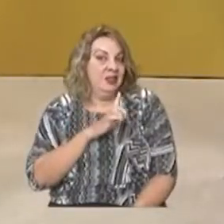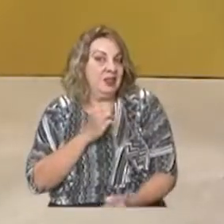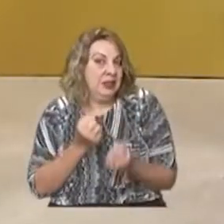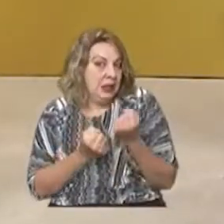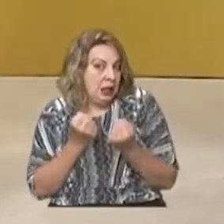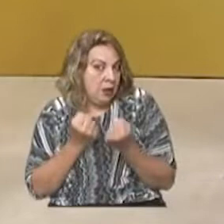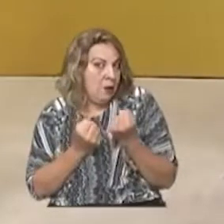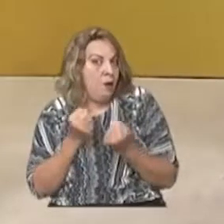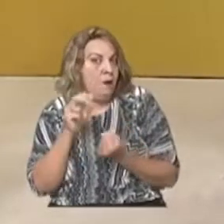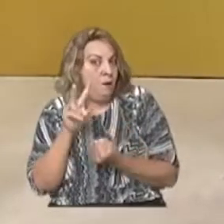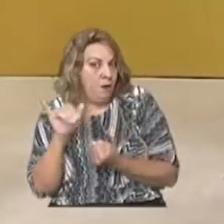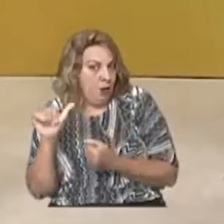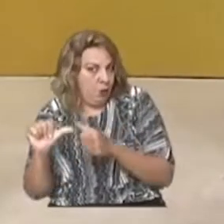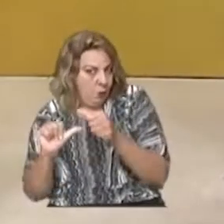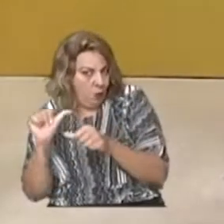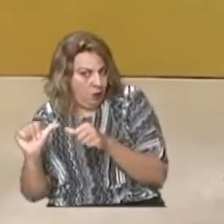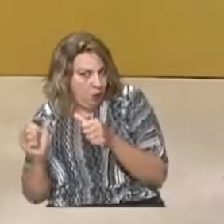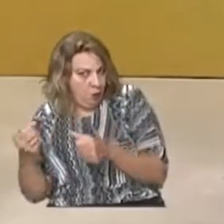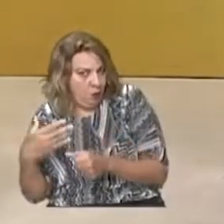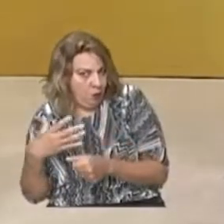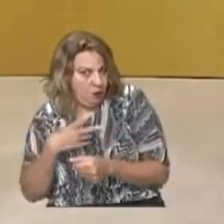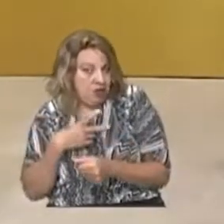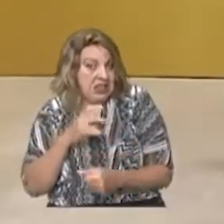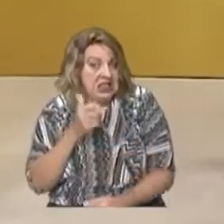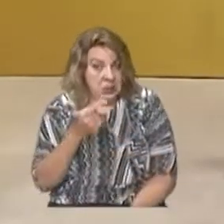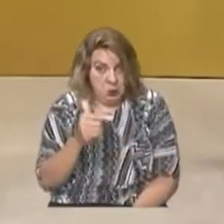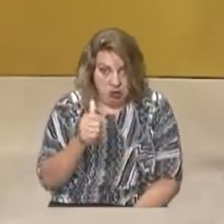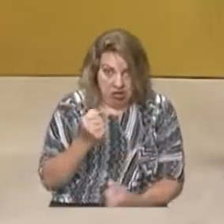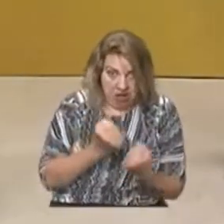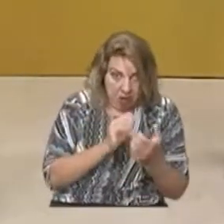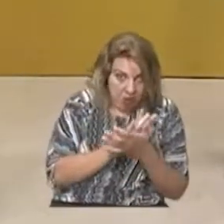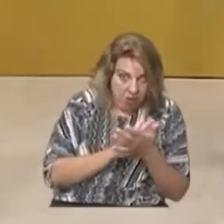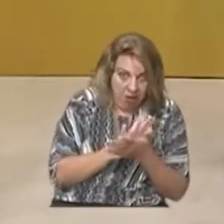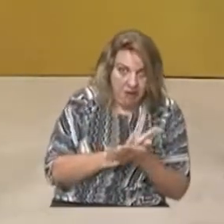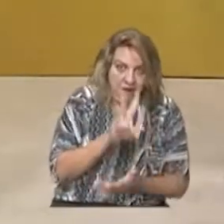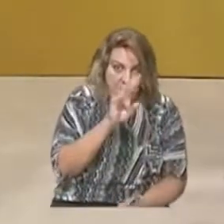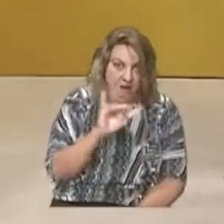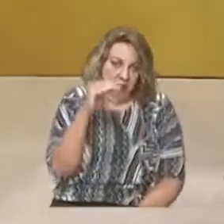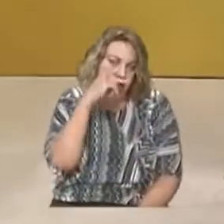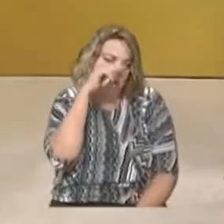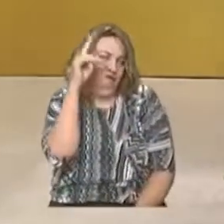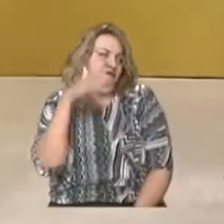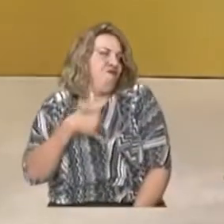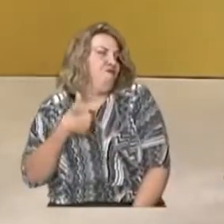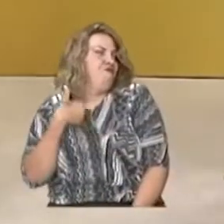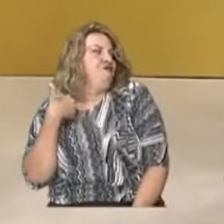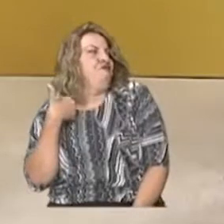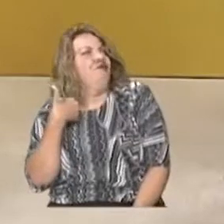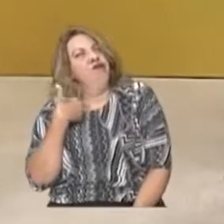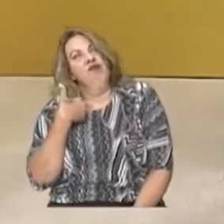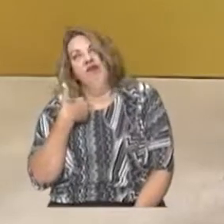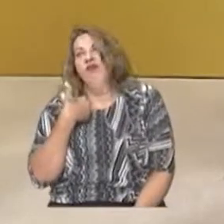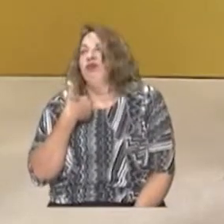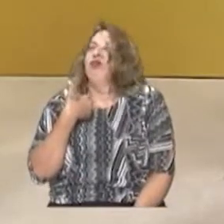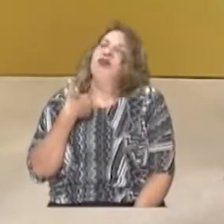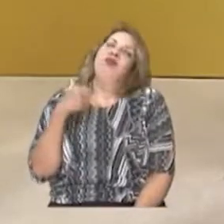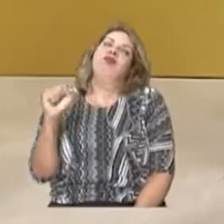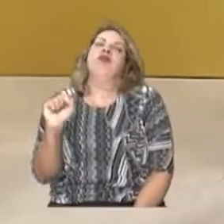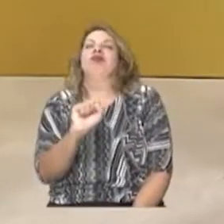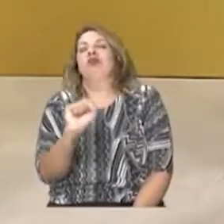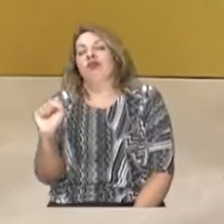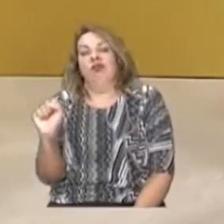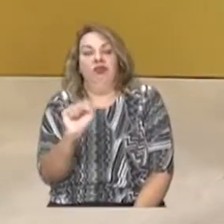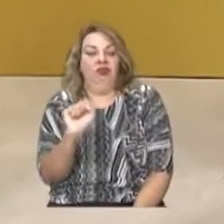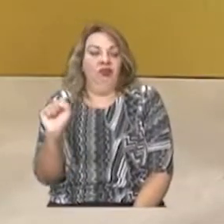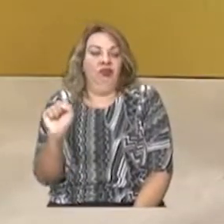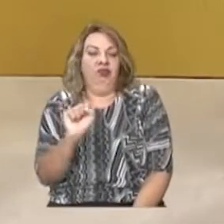vai trocar. Se não tinha, agora é que vai botar banca mesmo. Ah, se vai! E ó, a meteorologia do